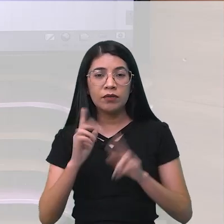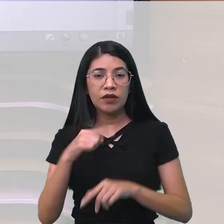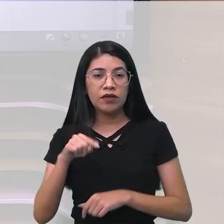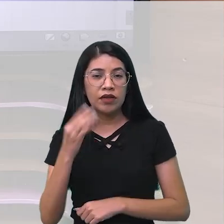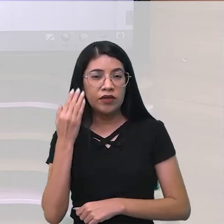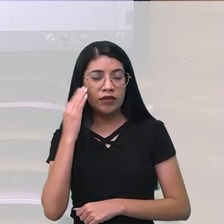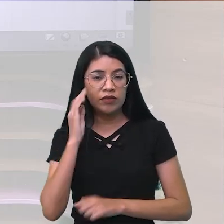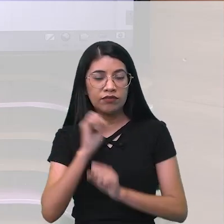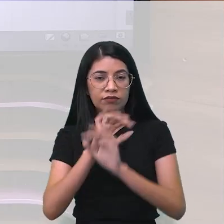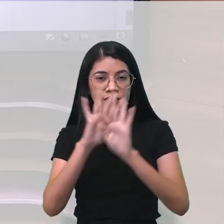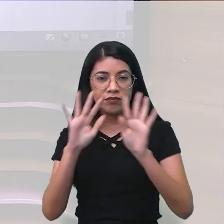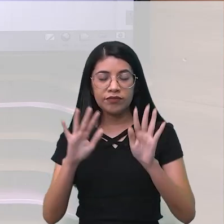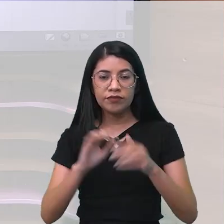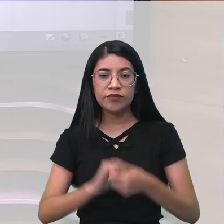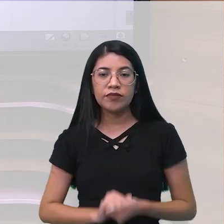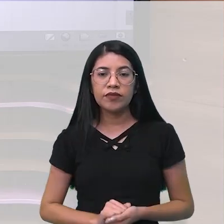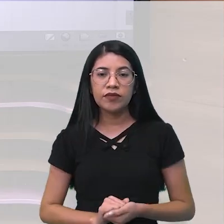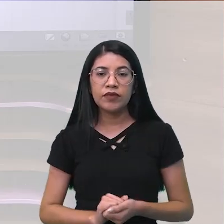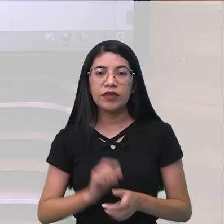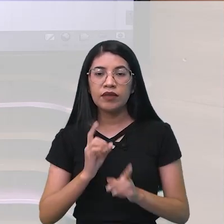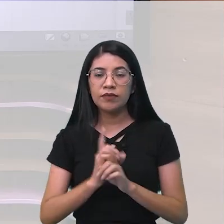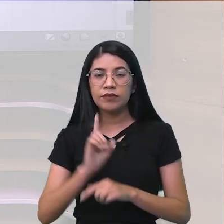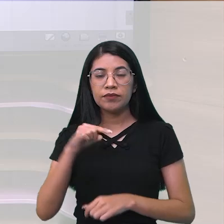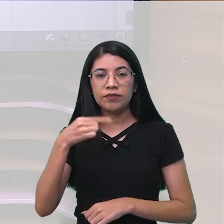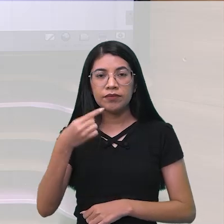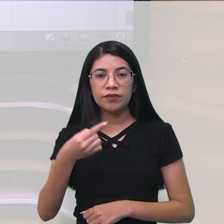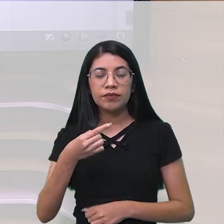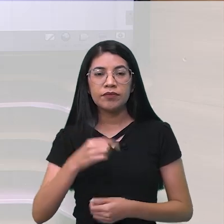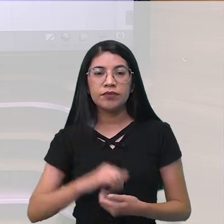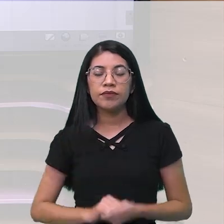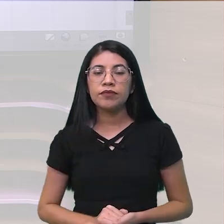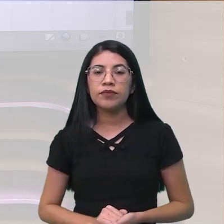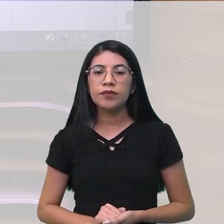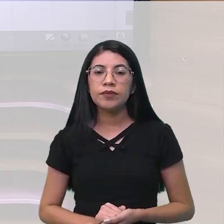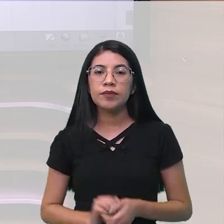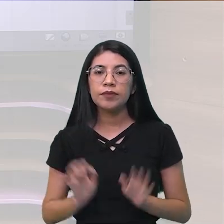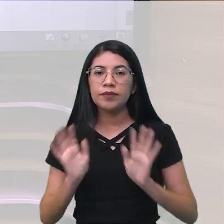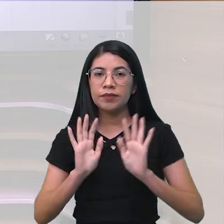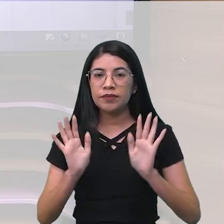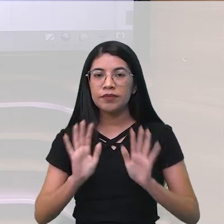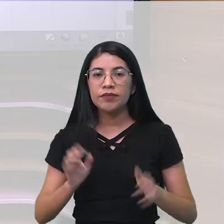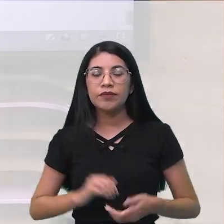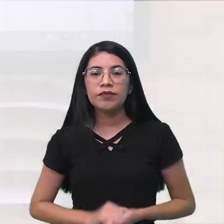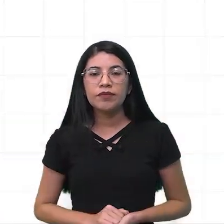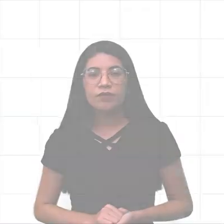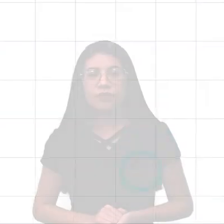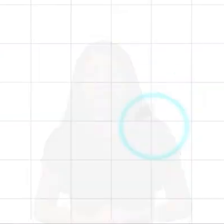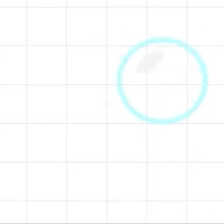vocês tenham entendido, tá? E a gente se encontra aqui numa próxima oportunidade. Até lá!